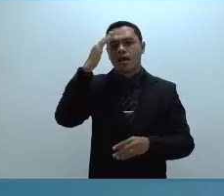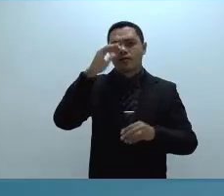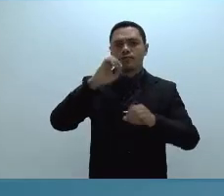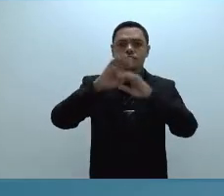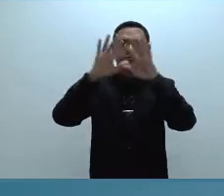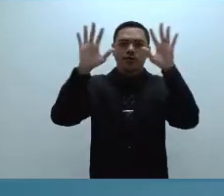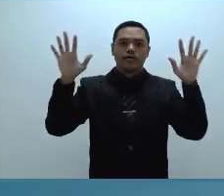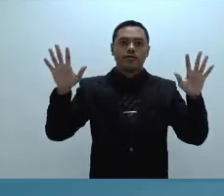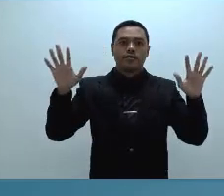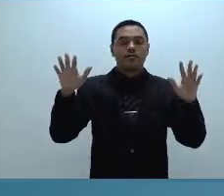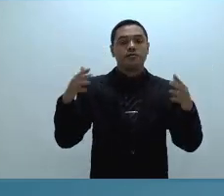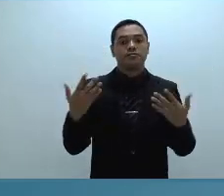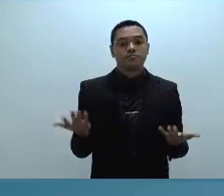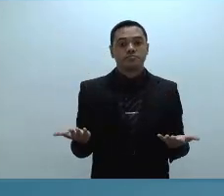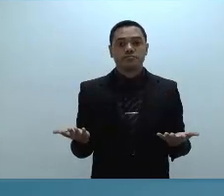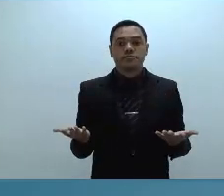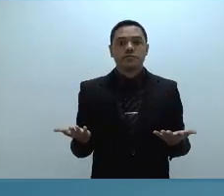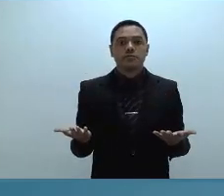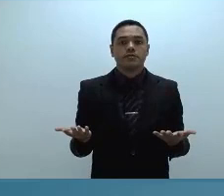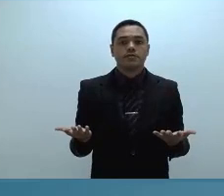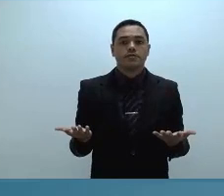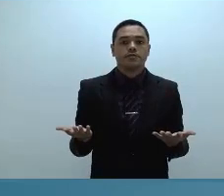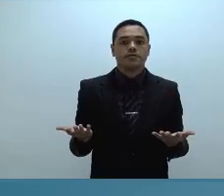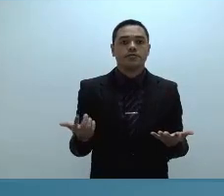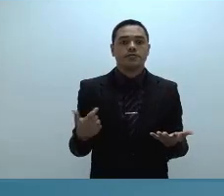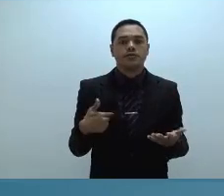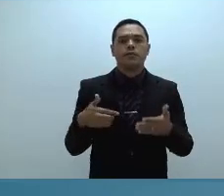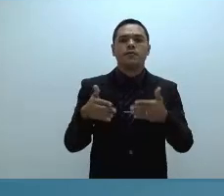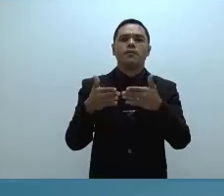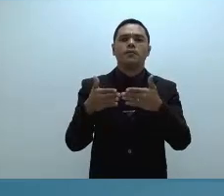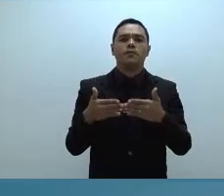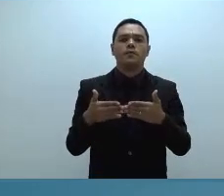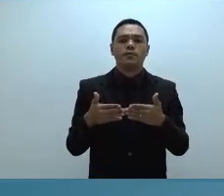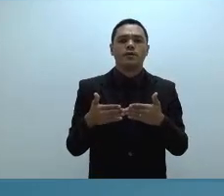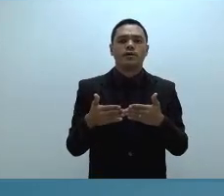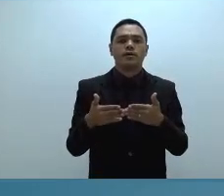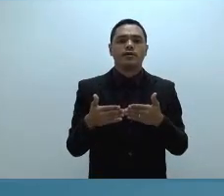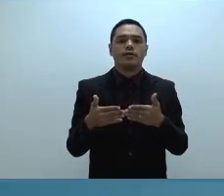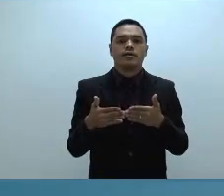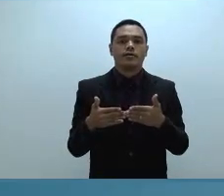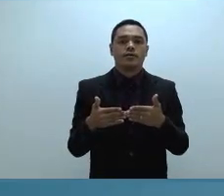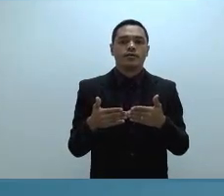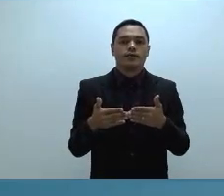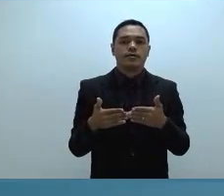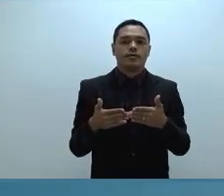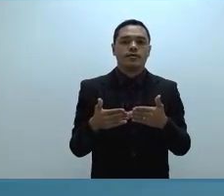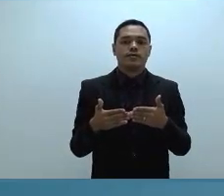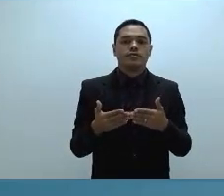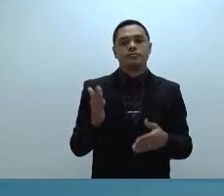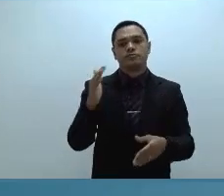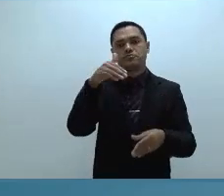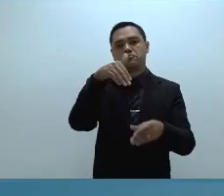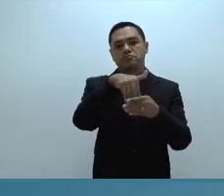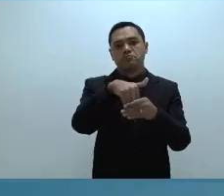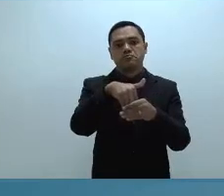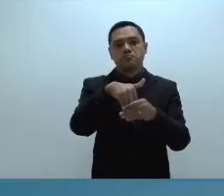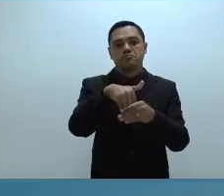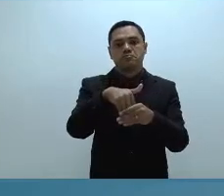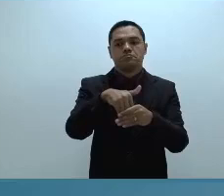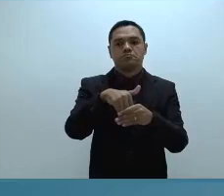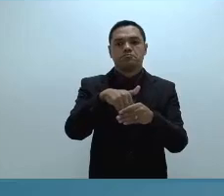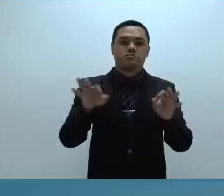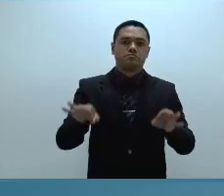entendimento. Então eu vou pedir essa permissão para não ter que cansá-los